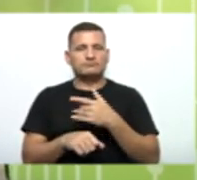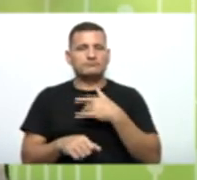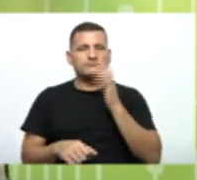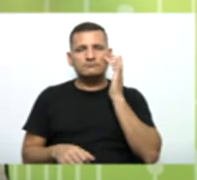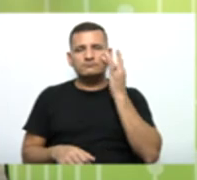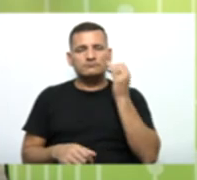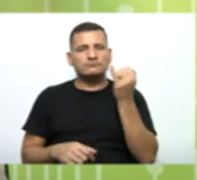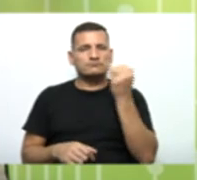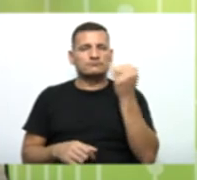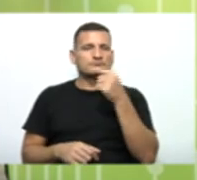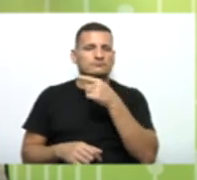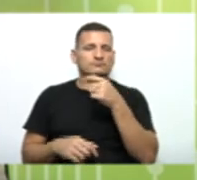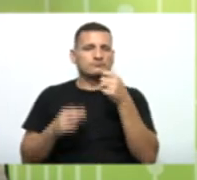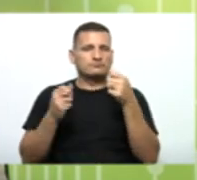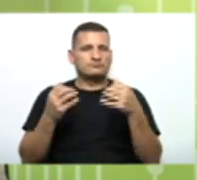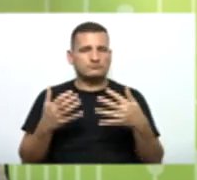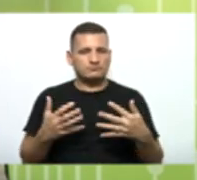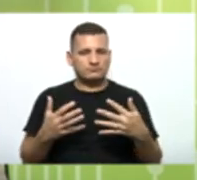falou